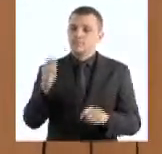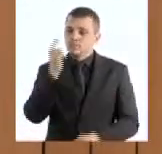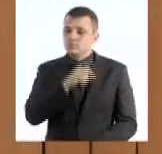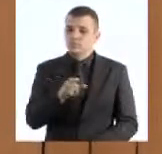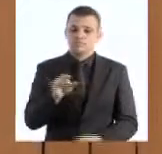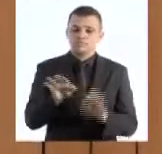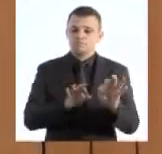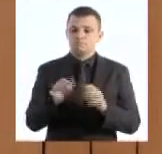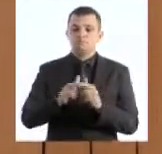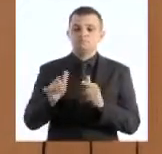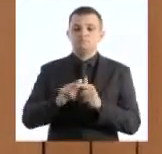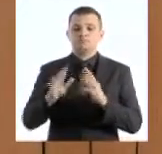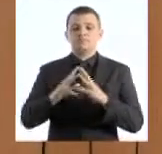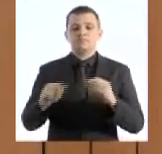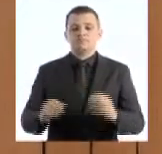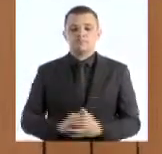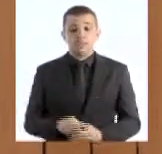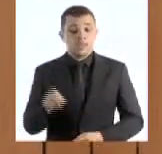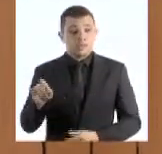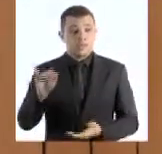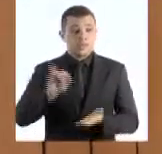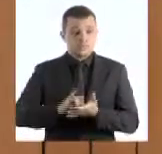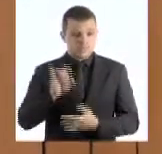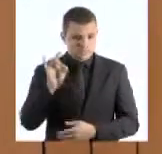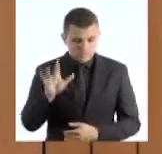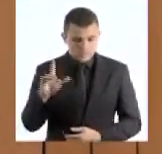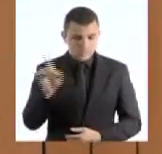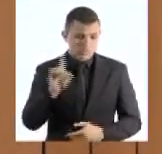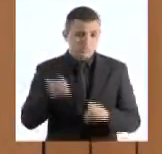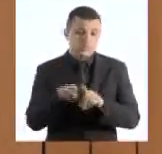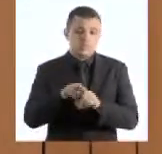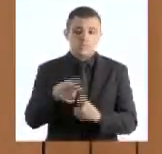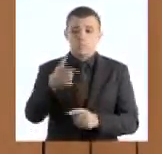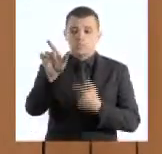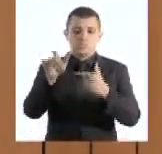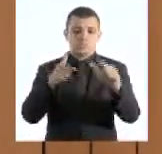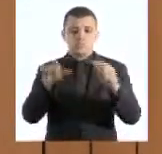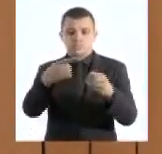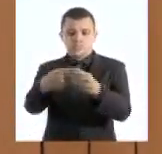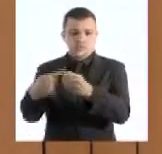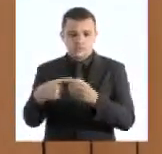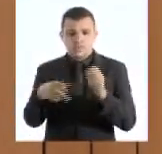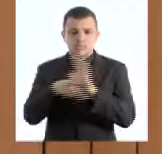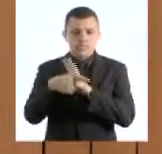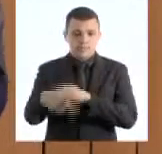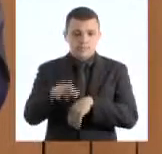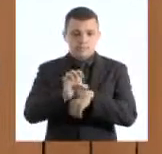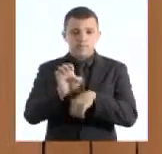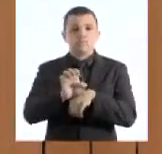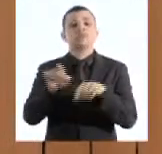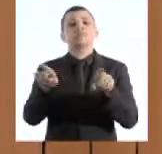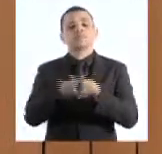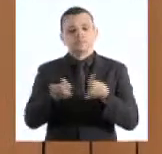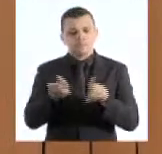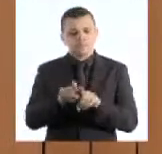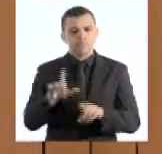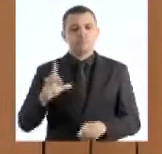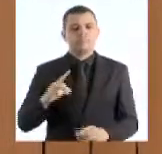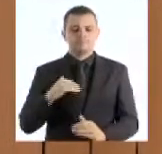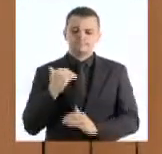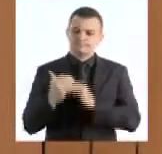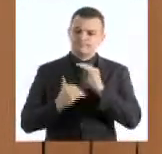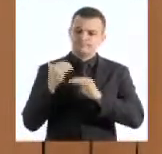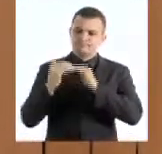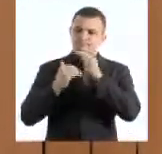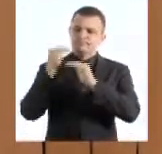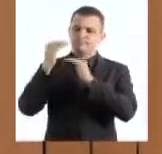a capital, deputado Alexandre. Várias outras cidades do estado do Mato Grosso do Sul estão em índices de crescimento com